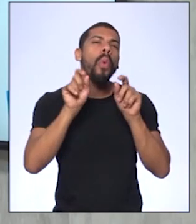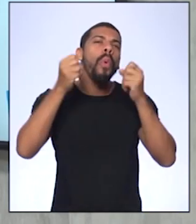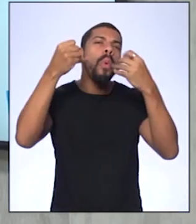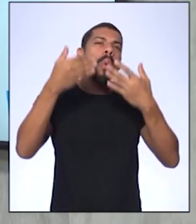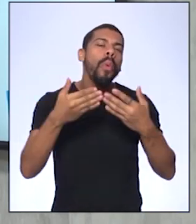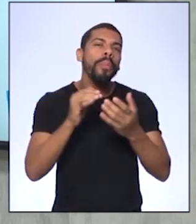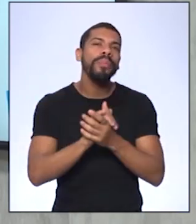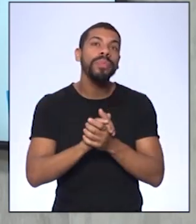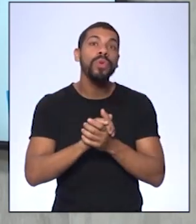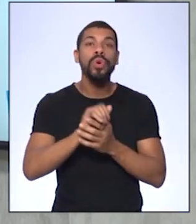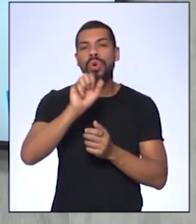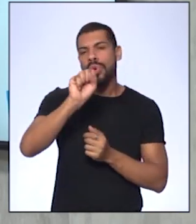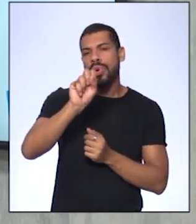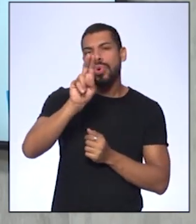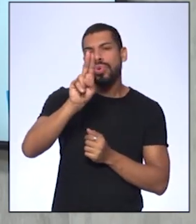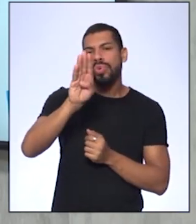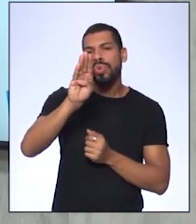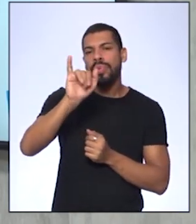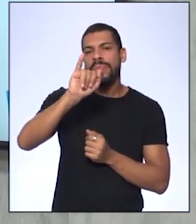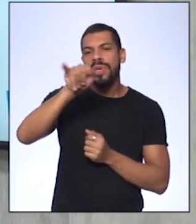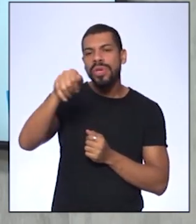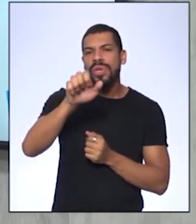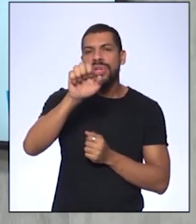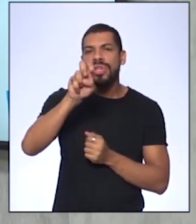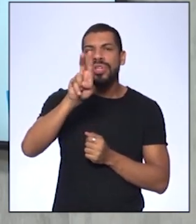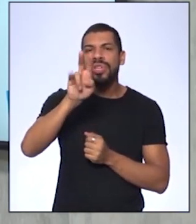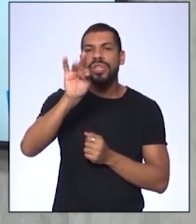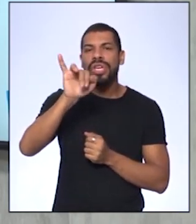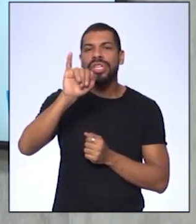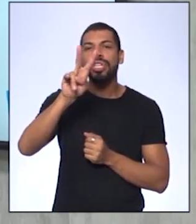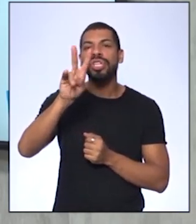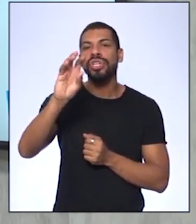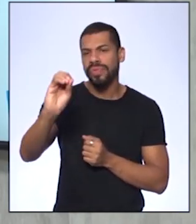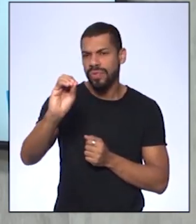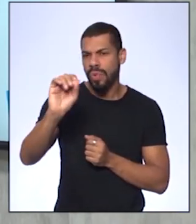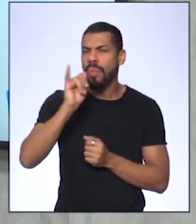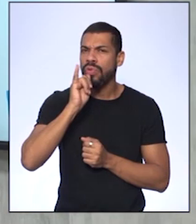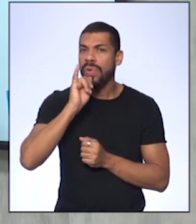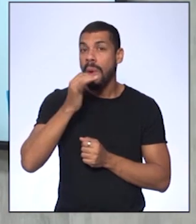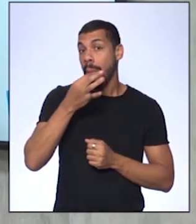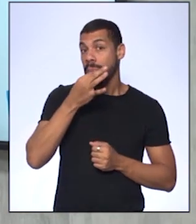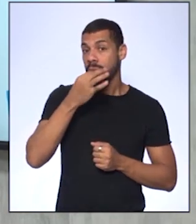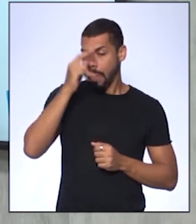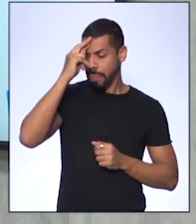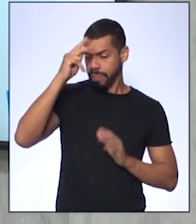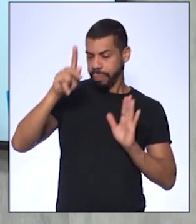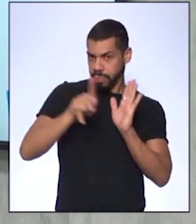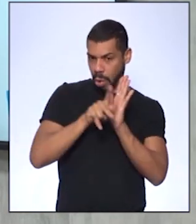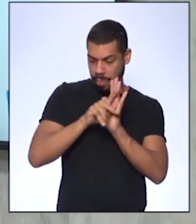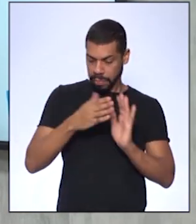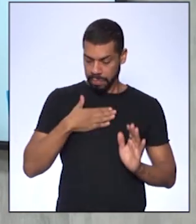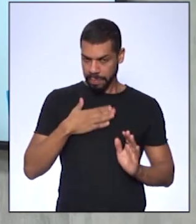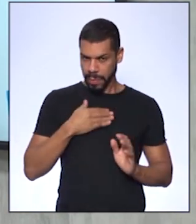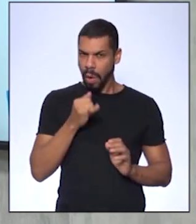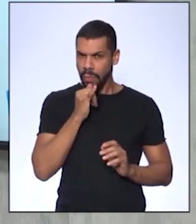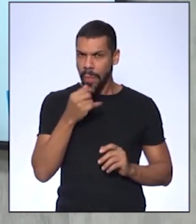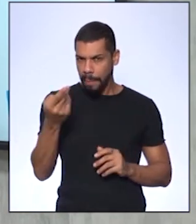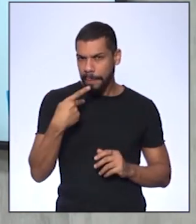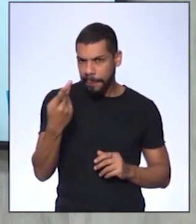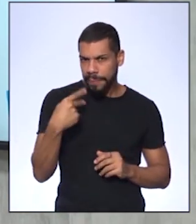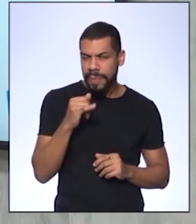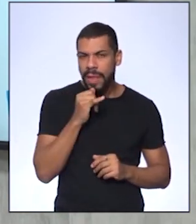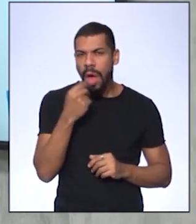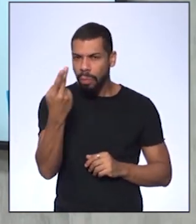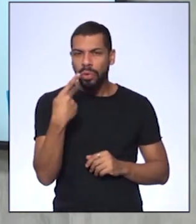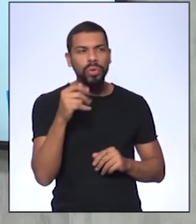Subjetivismo é aquilo que depende e está atrelado ao meu modo de ver as coisas. Então, vamos imaginar que eu e você estejamos